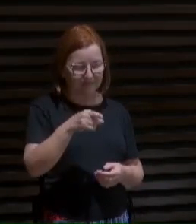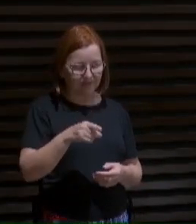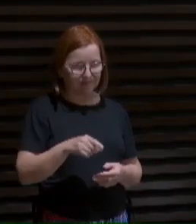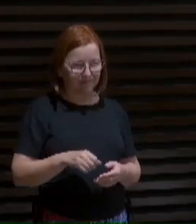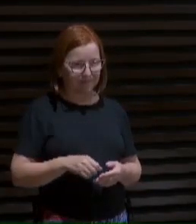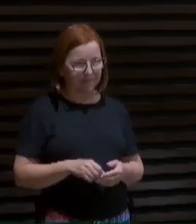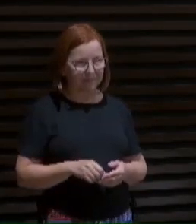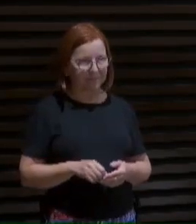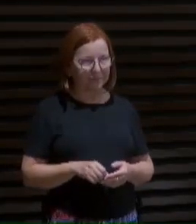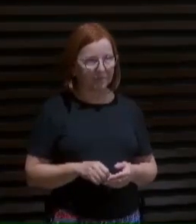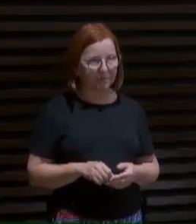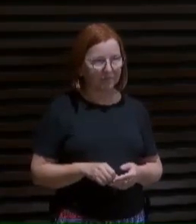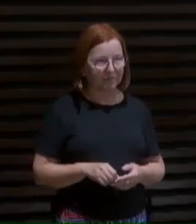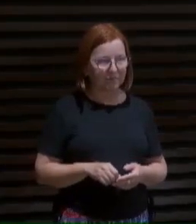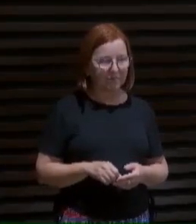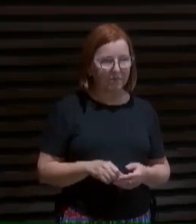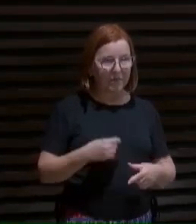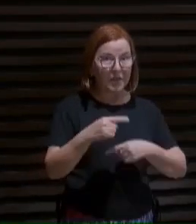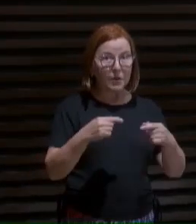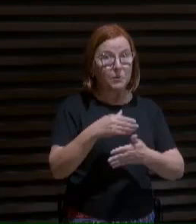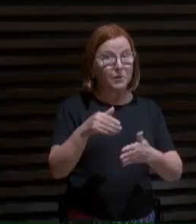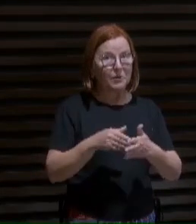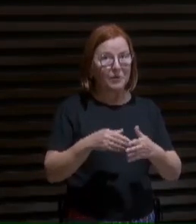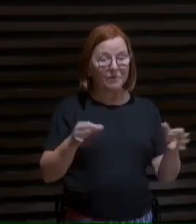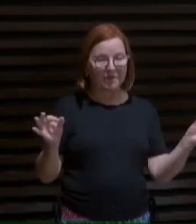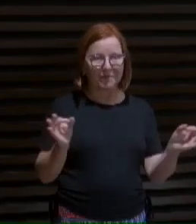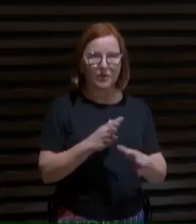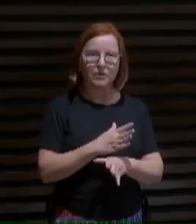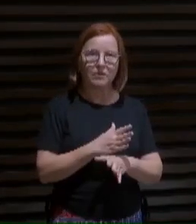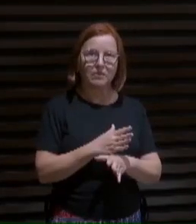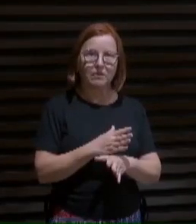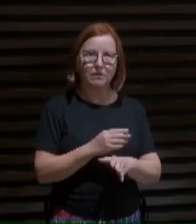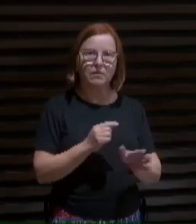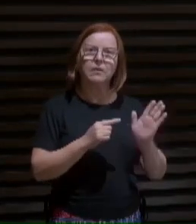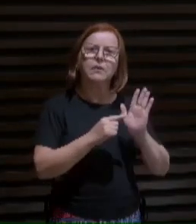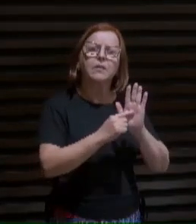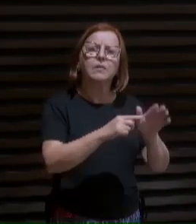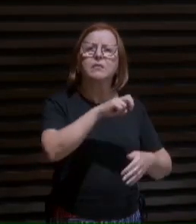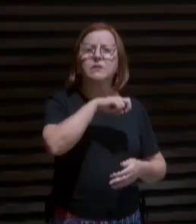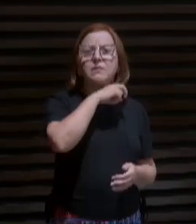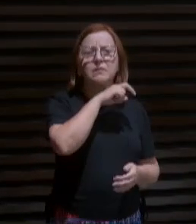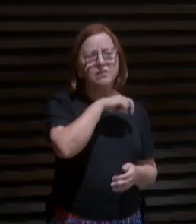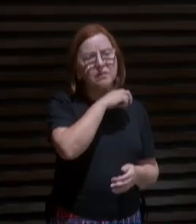E quando tudo está feito, aparece uma serpente